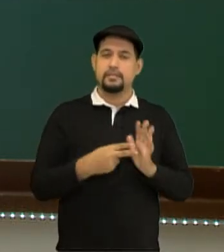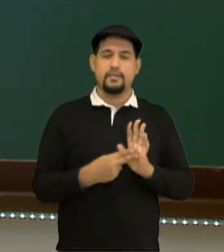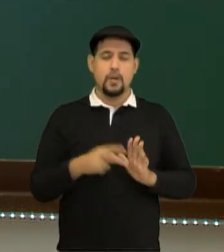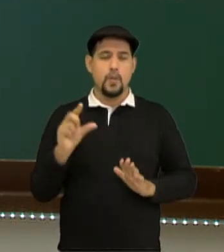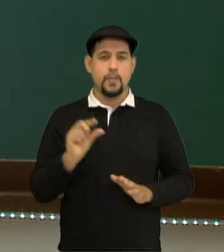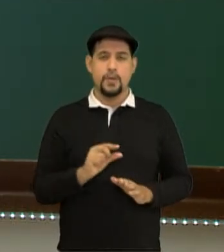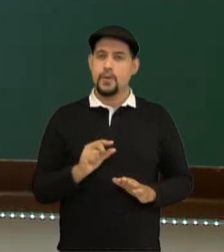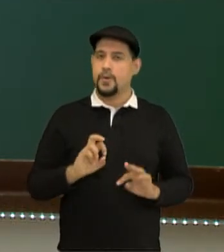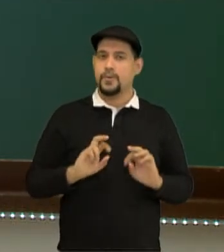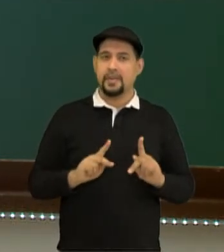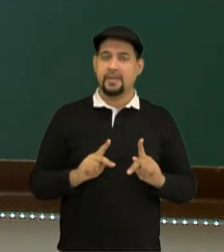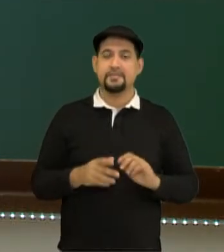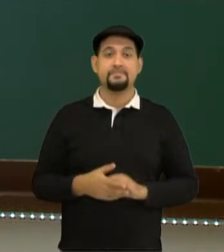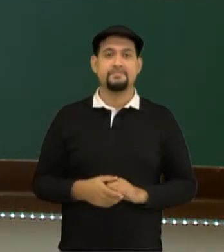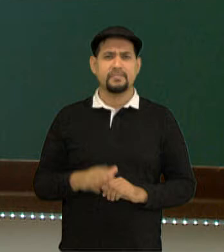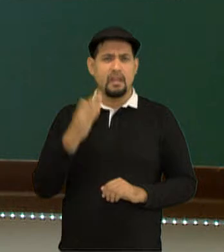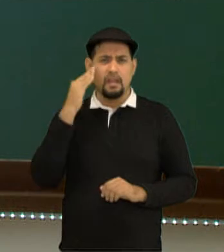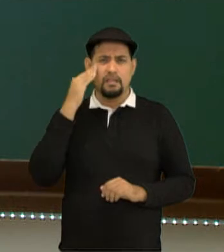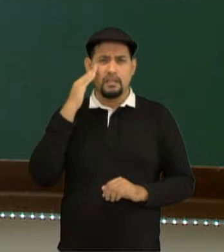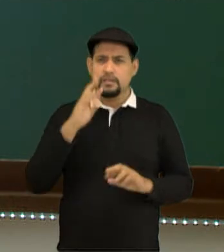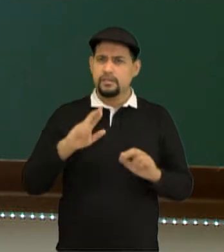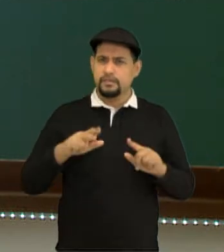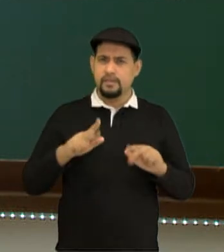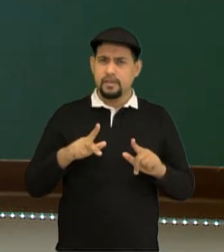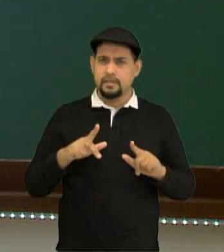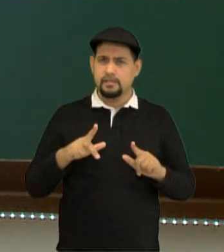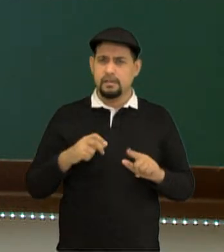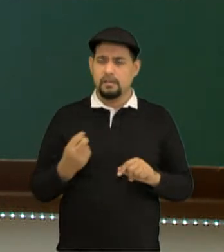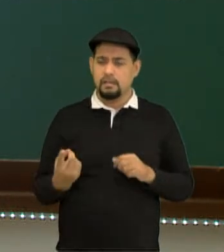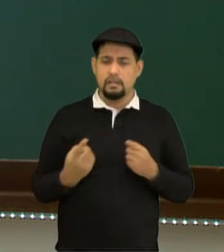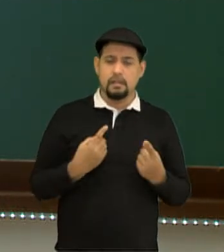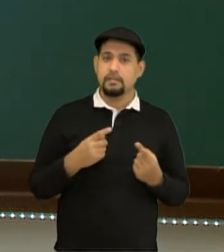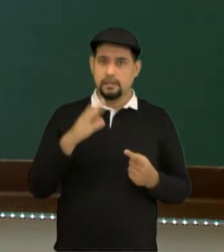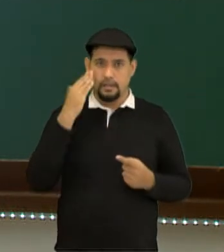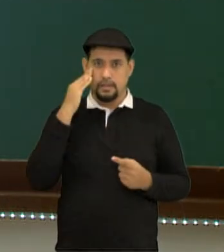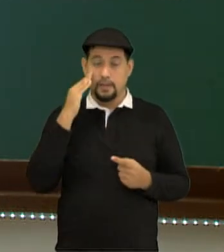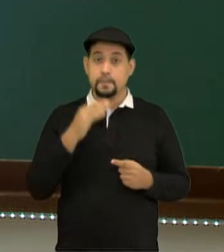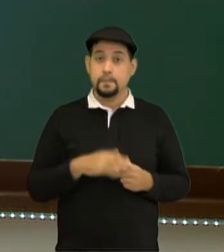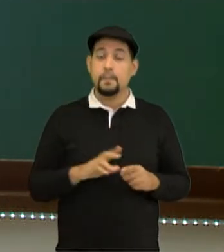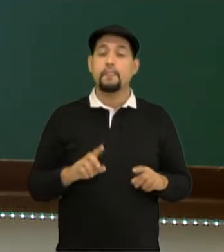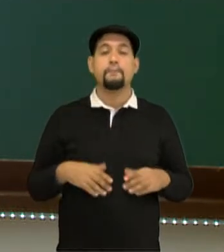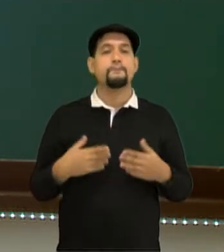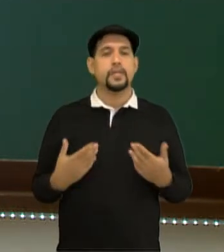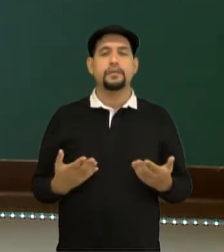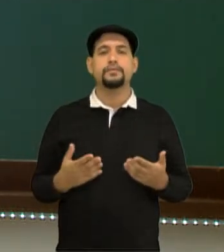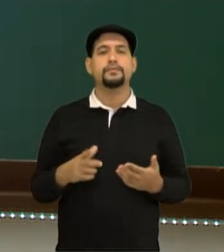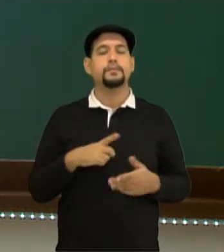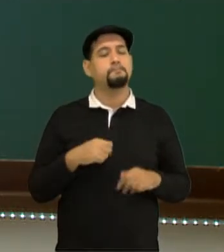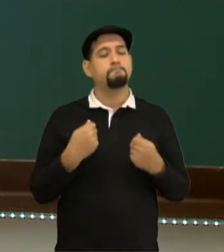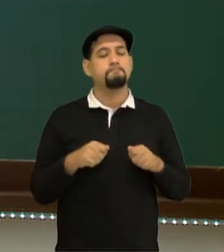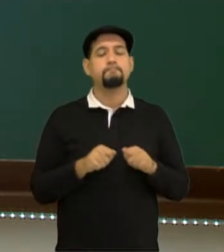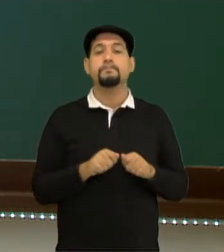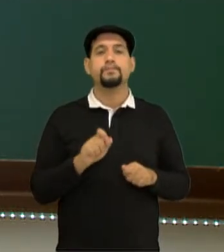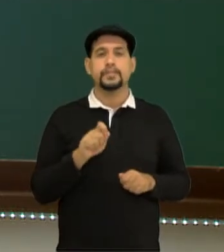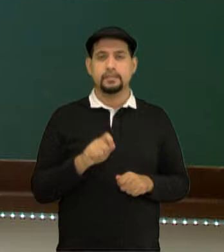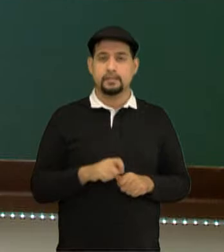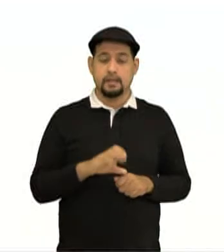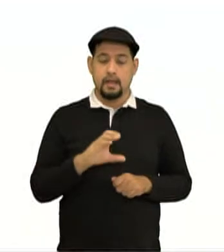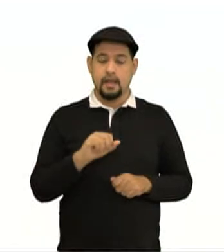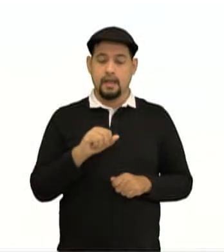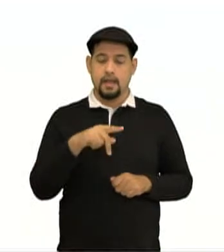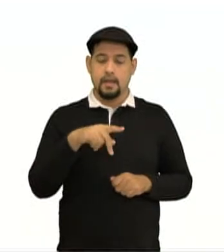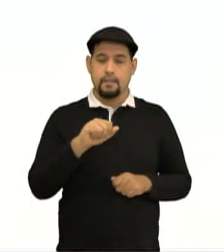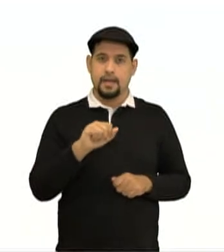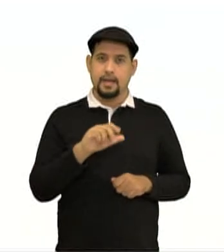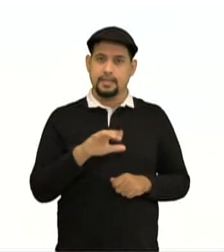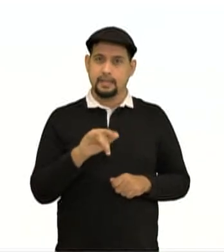menor. Tranquilo? Entenderam essa diferença entre uma e outra? Então, dentro delas, a gente precisa, quando fala em capacidade, a